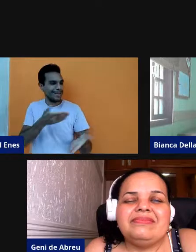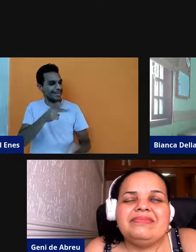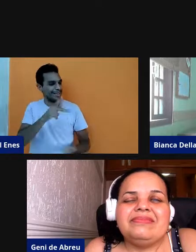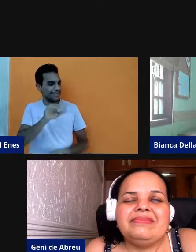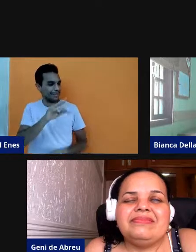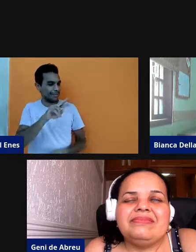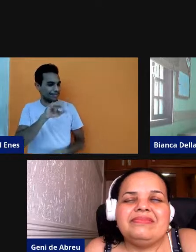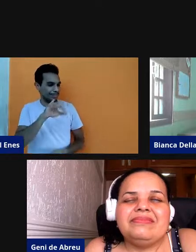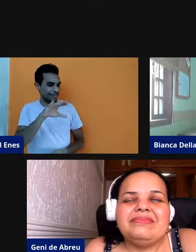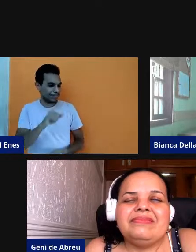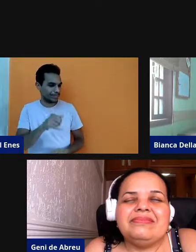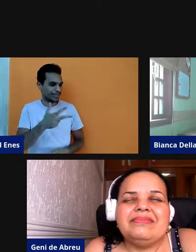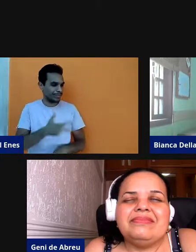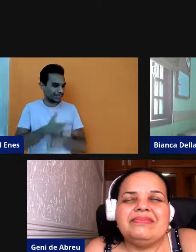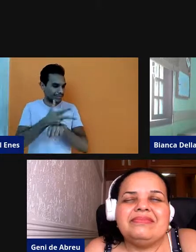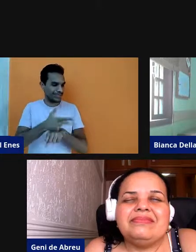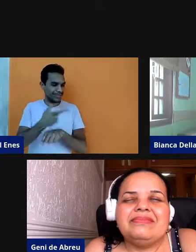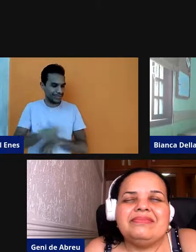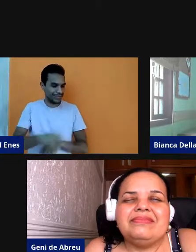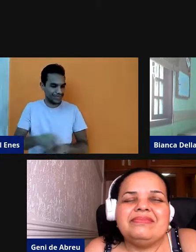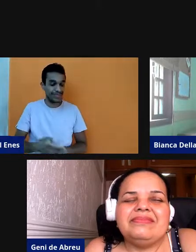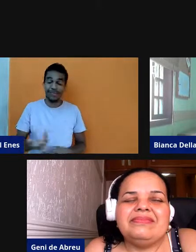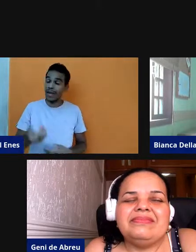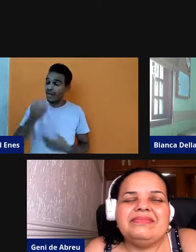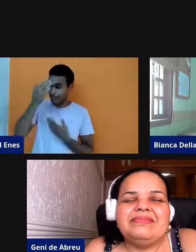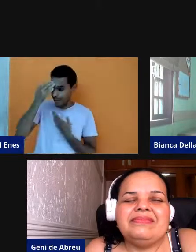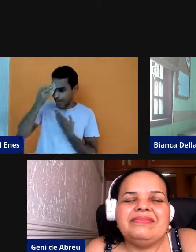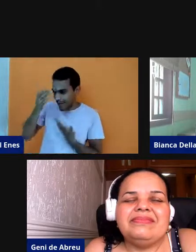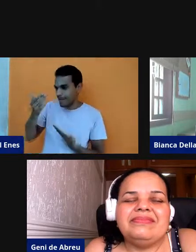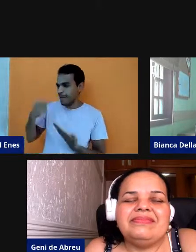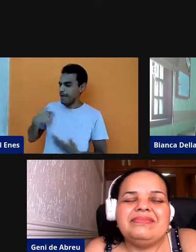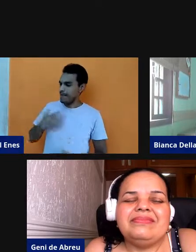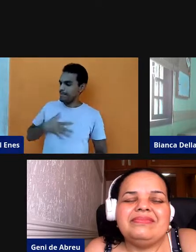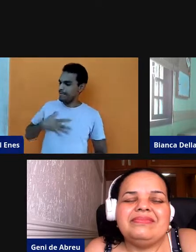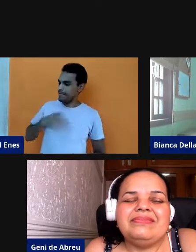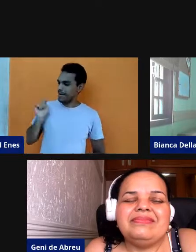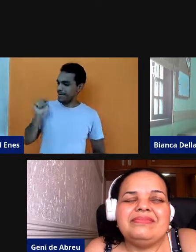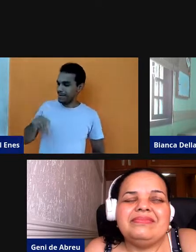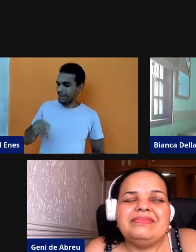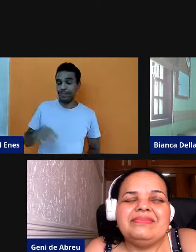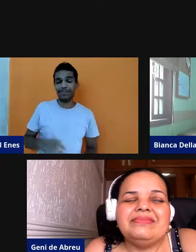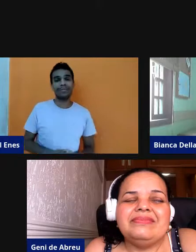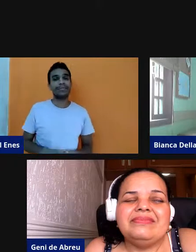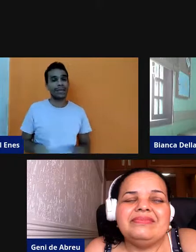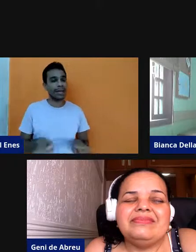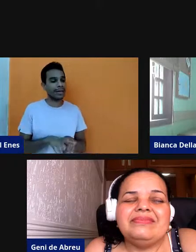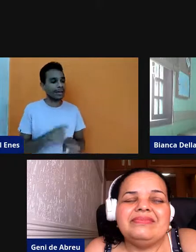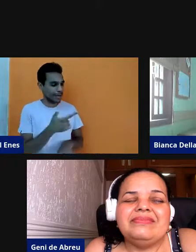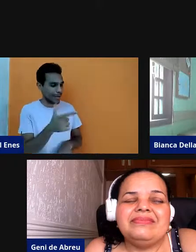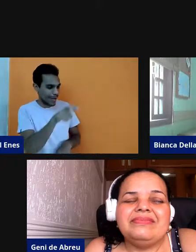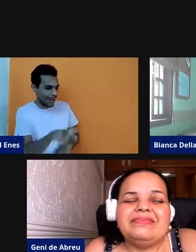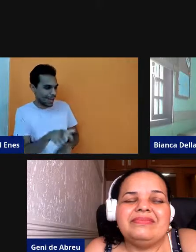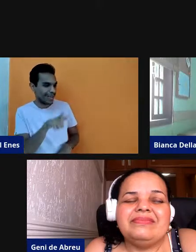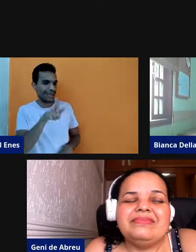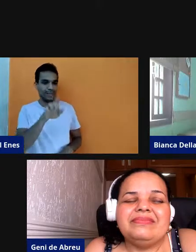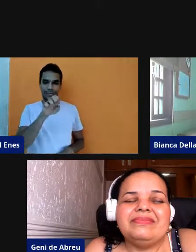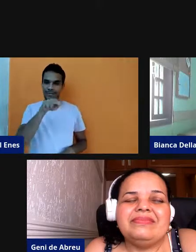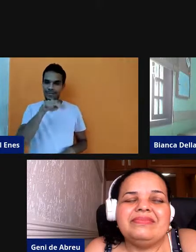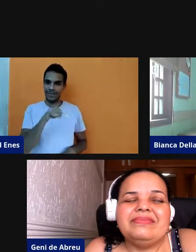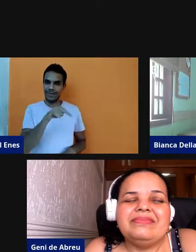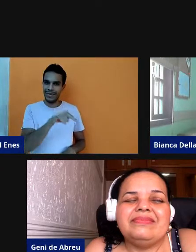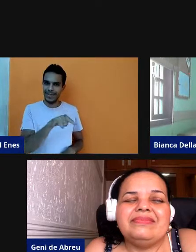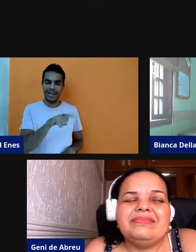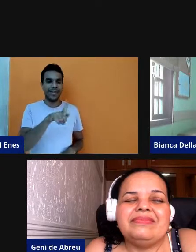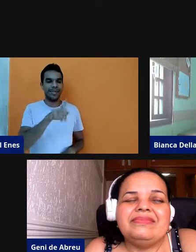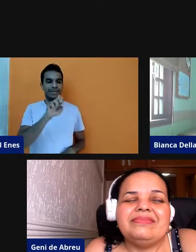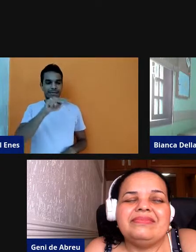live. Muito obrigada, é um prazer estar aqui. A gente também tem a Geni, que é a Geni Pinto de Abreu,